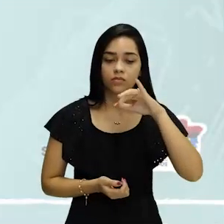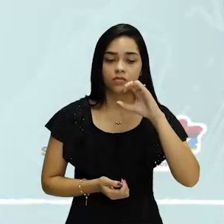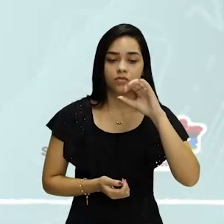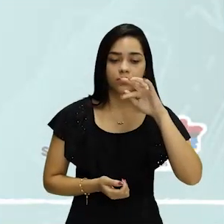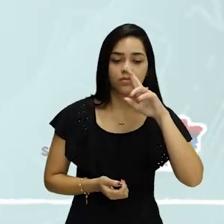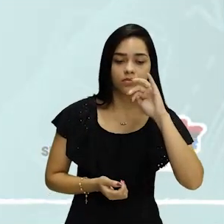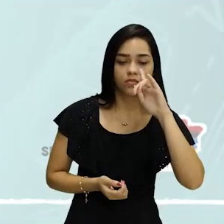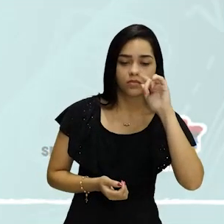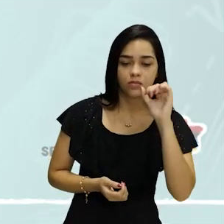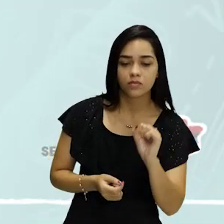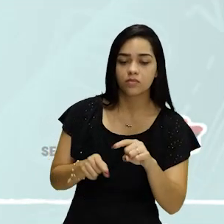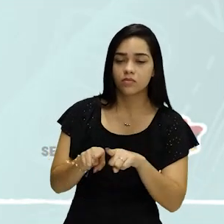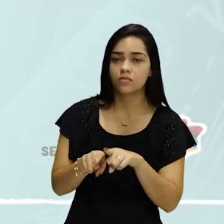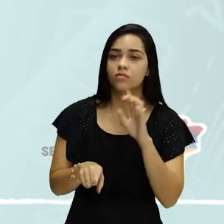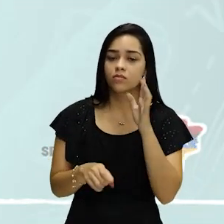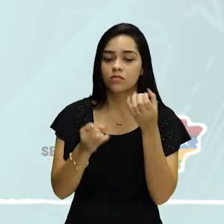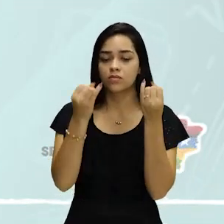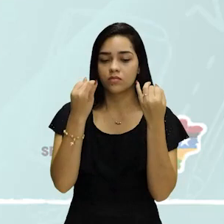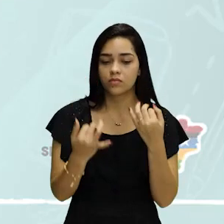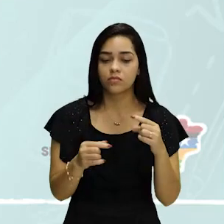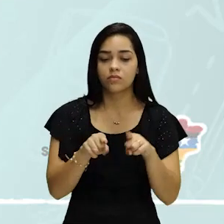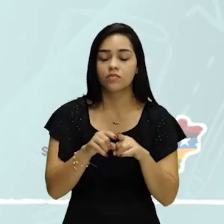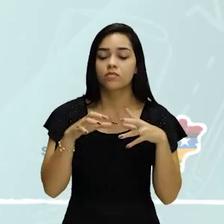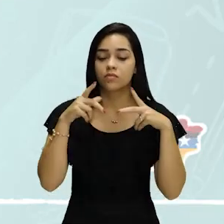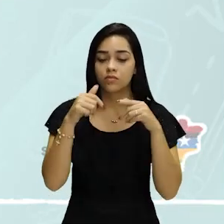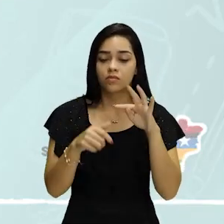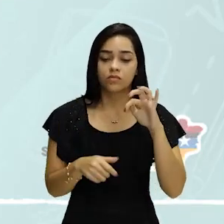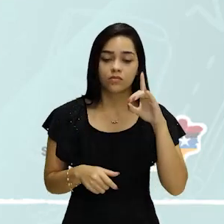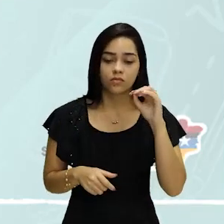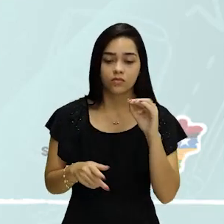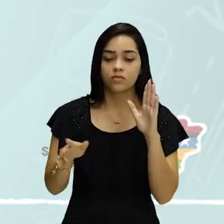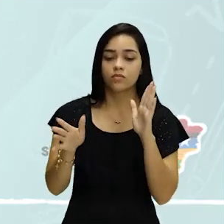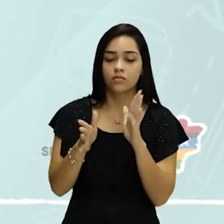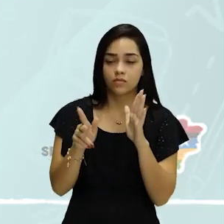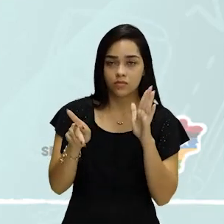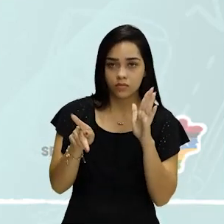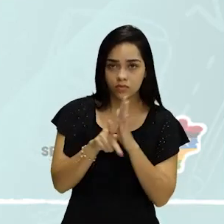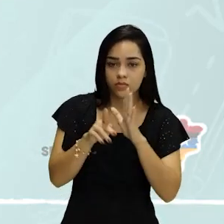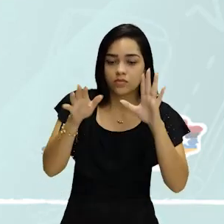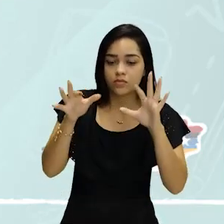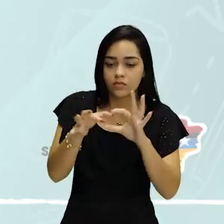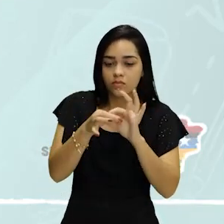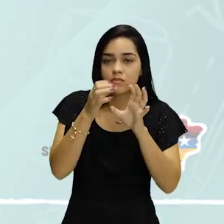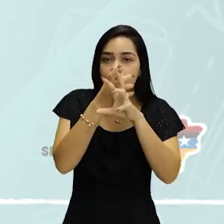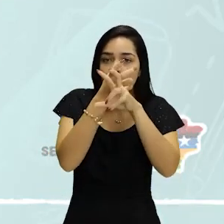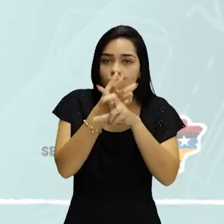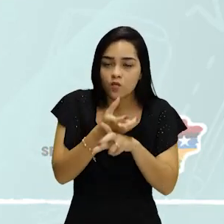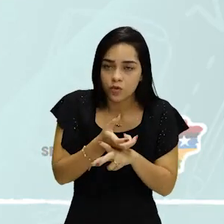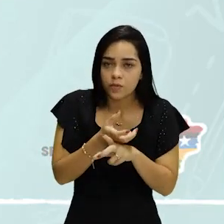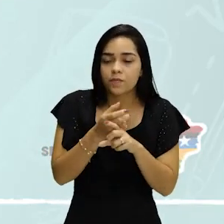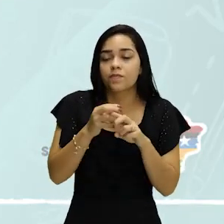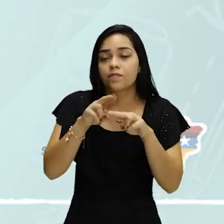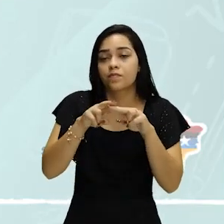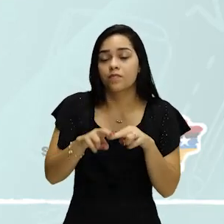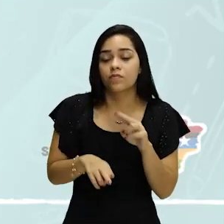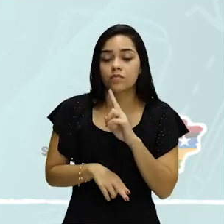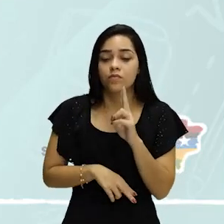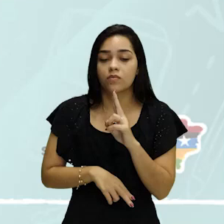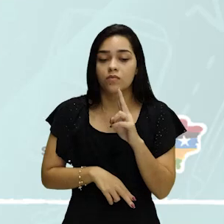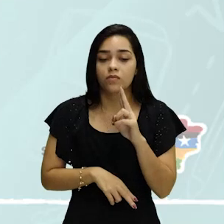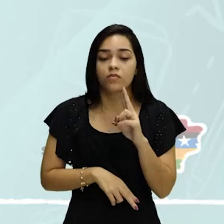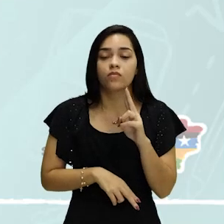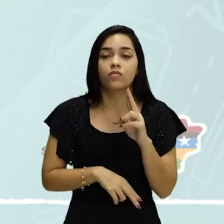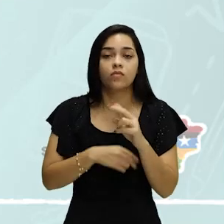faixas claras e escuras, já falei isso aqui. A maioria do tecido é ligado ao esqueleto, por isso que o nome é